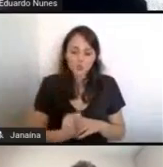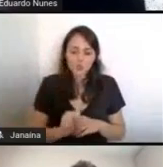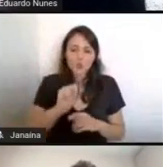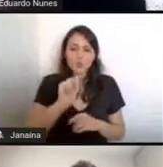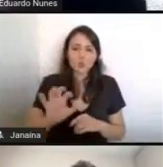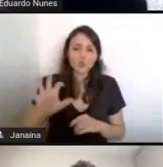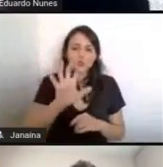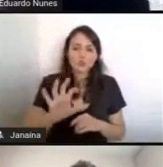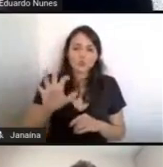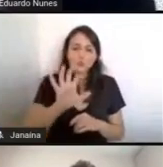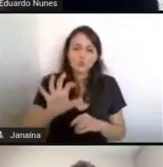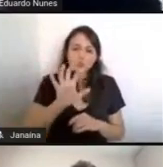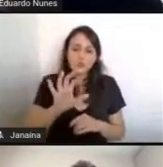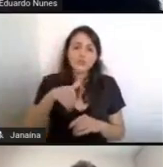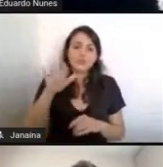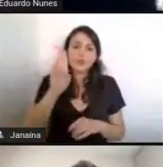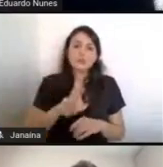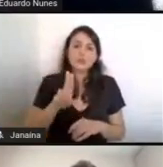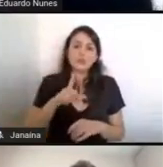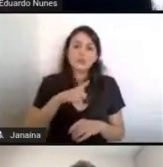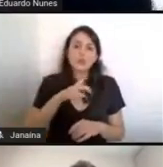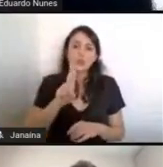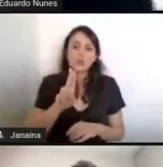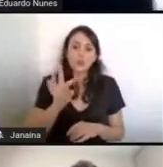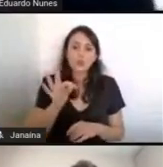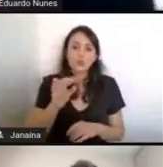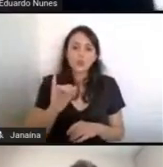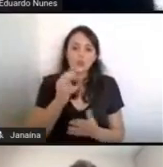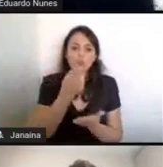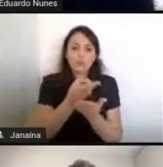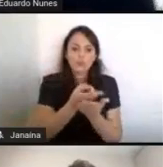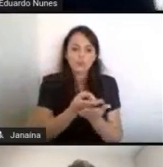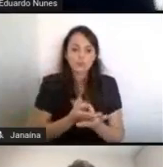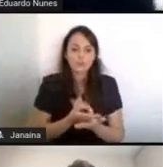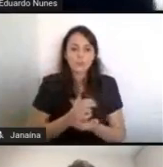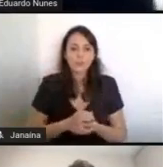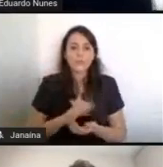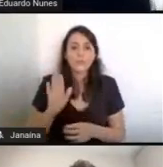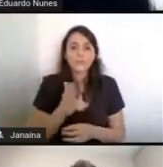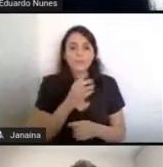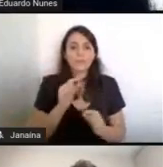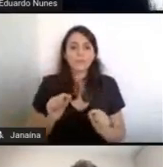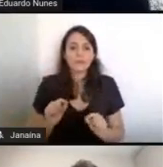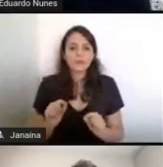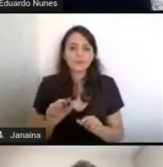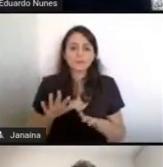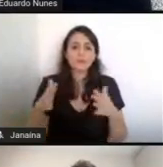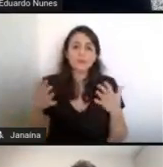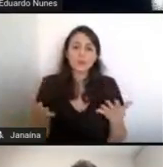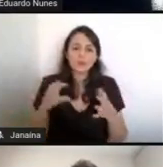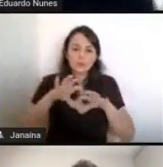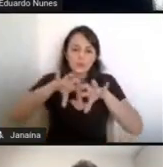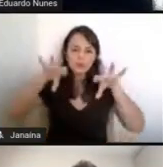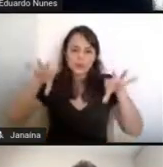país, com UTIs. Esse é um conjunto total. Pode passar, Eduarda? Quando a gente separa isso só por leitos